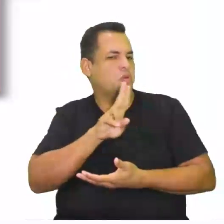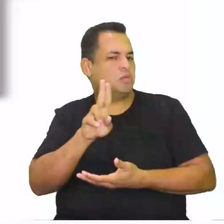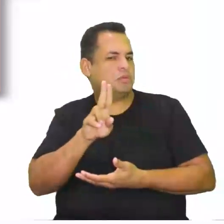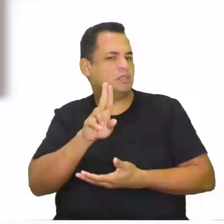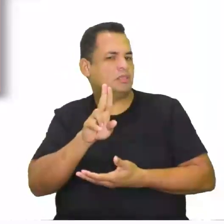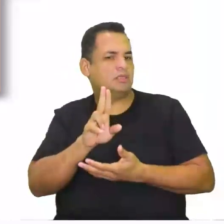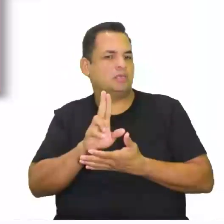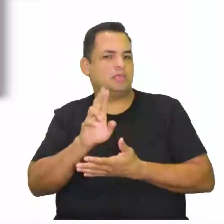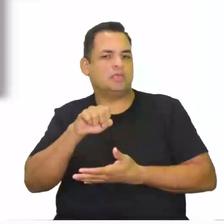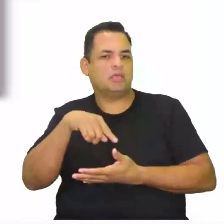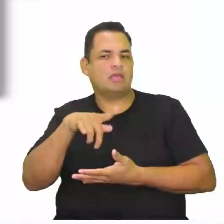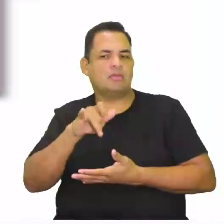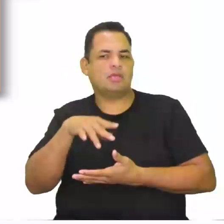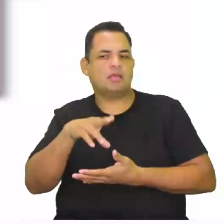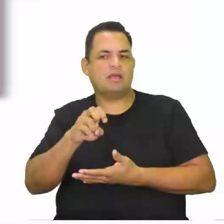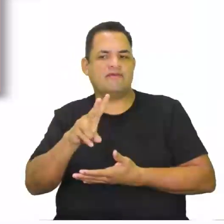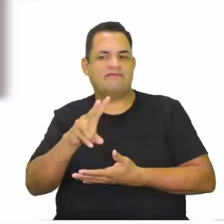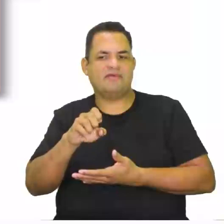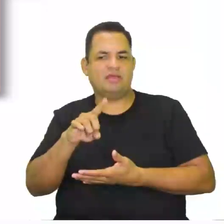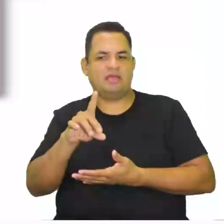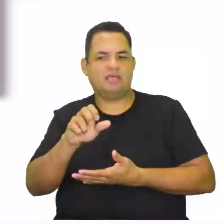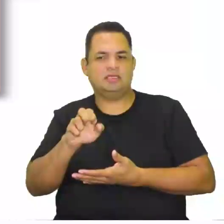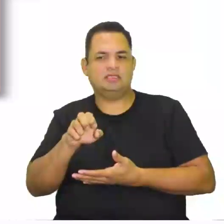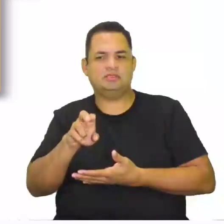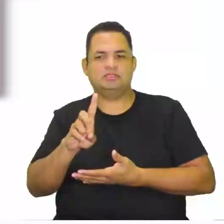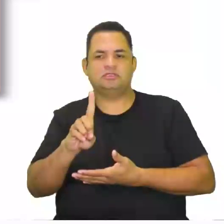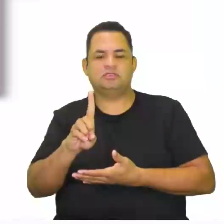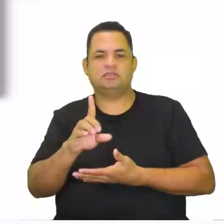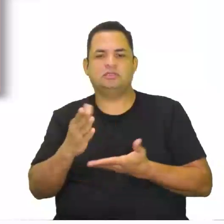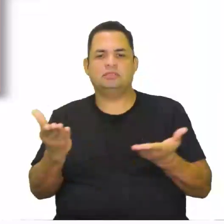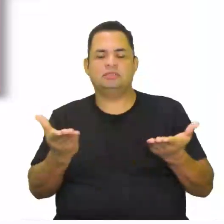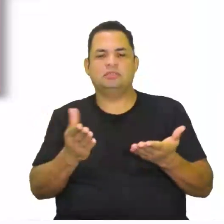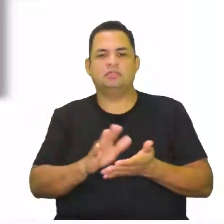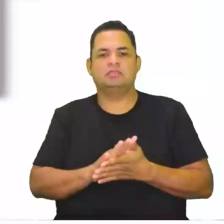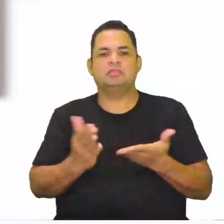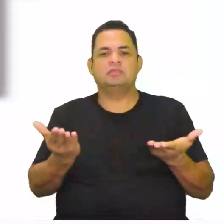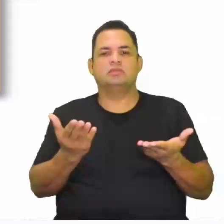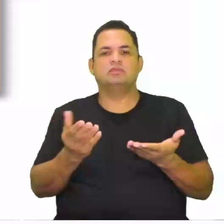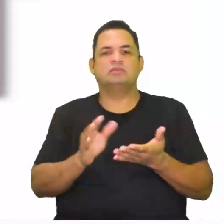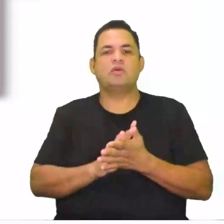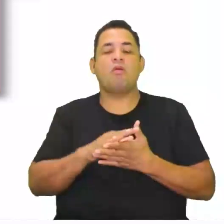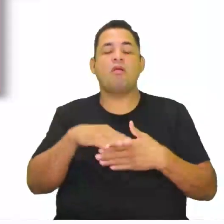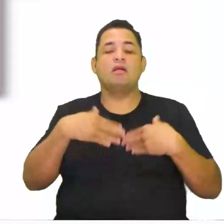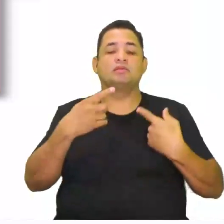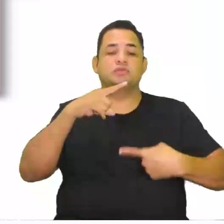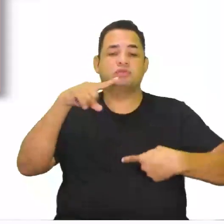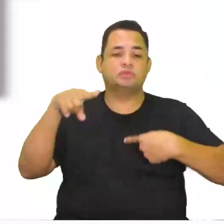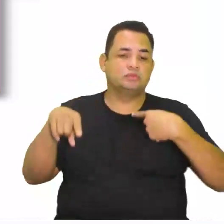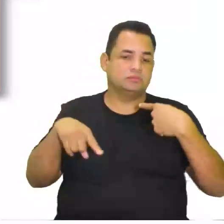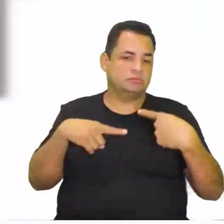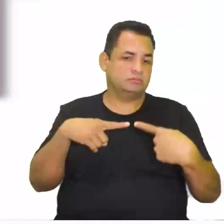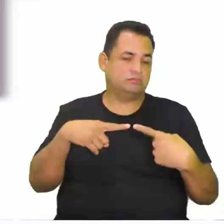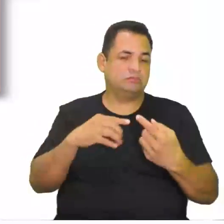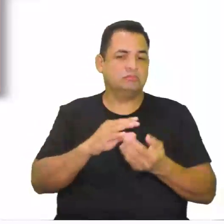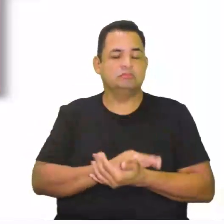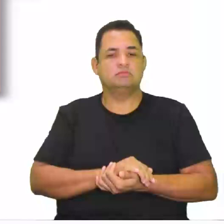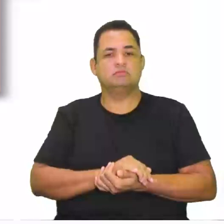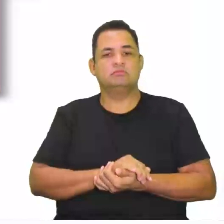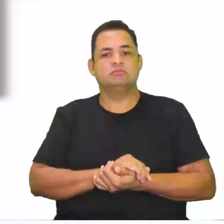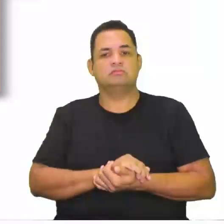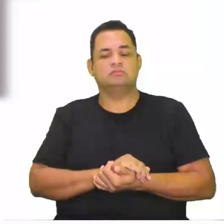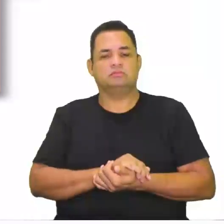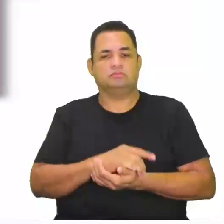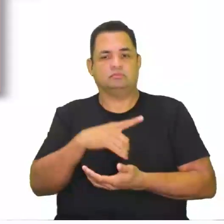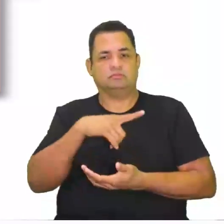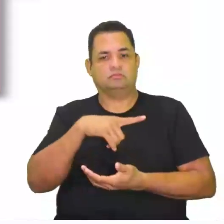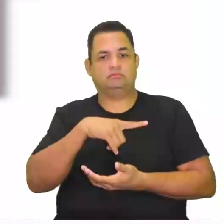gente vai falar um pouquinho do que é a química verde, dos seus objetivos e vamos ver se